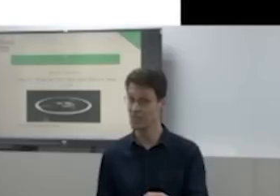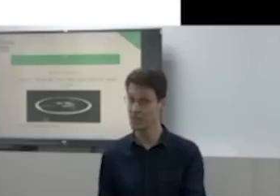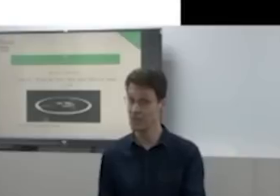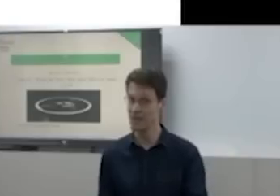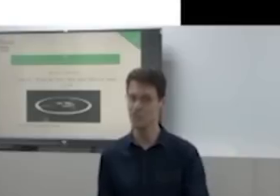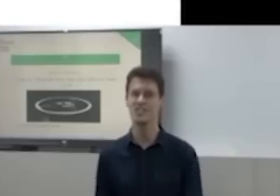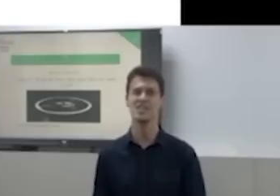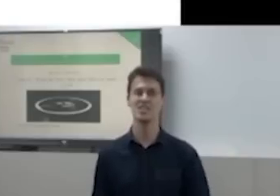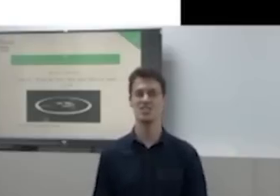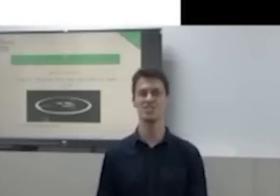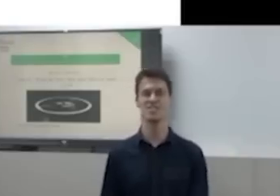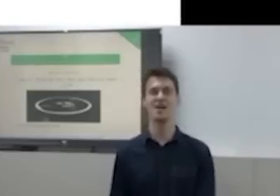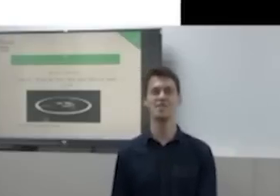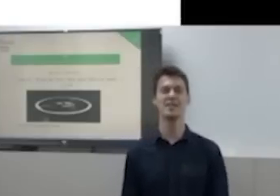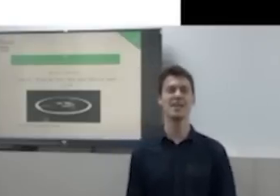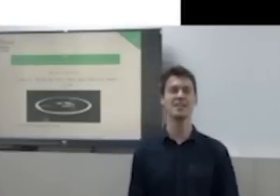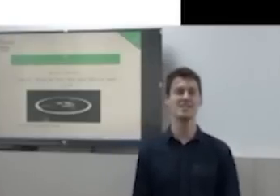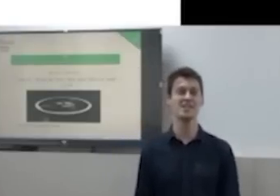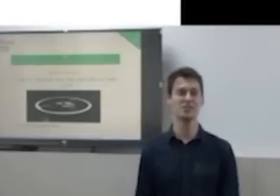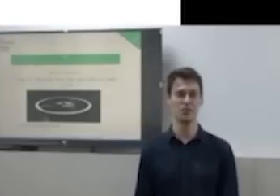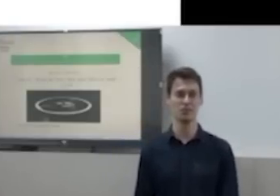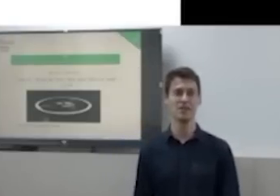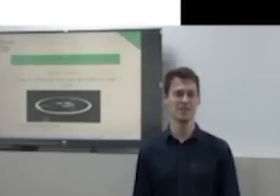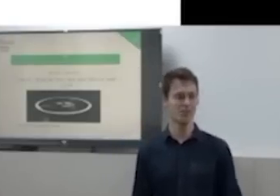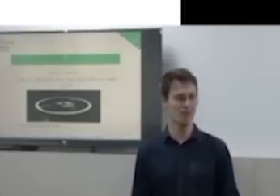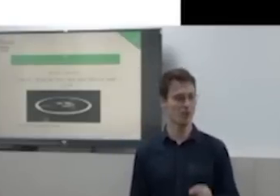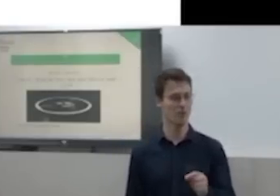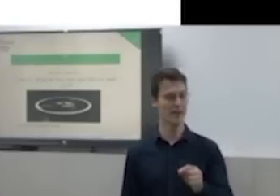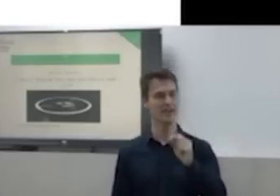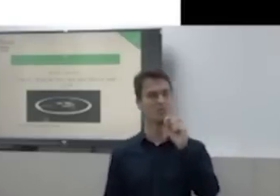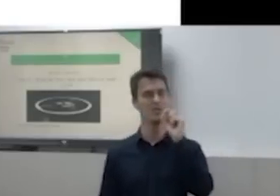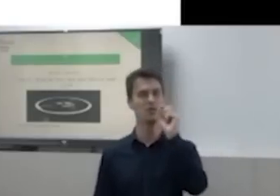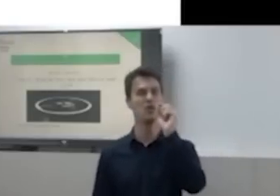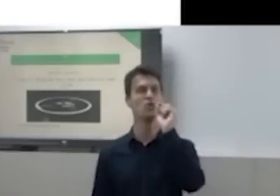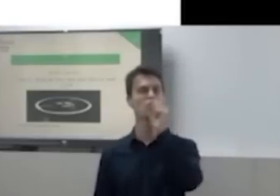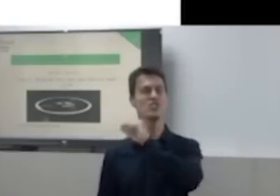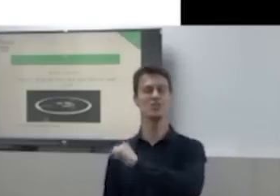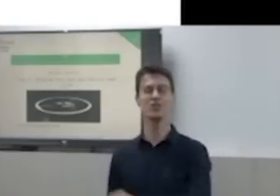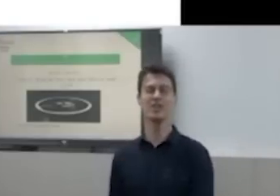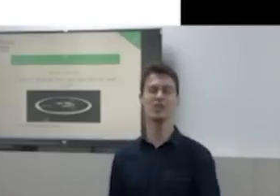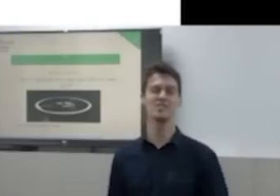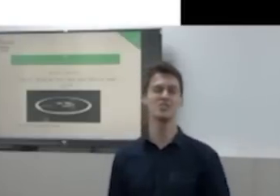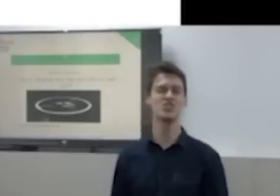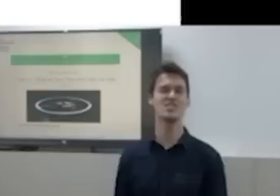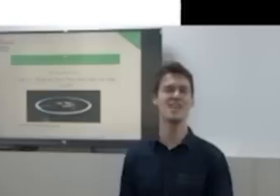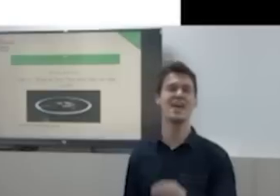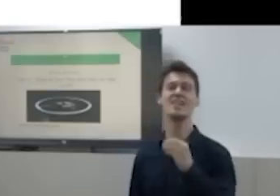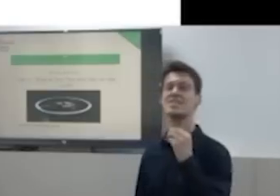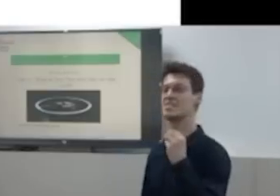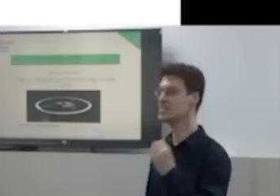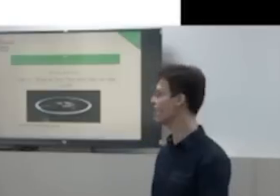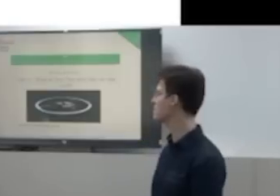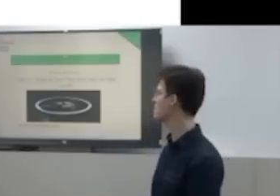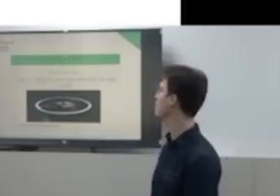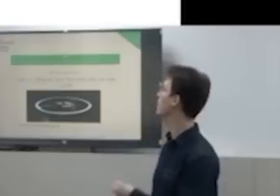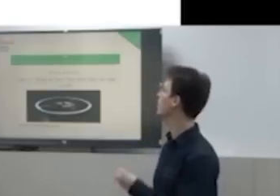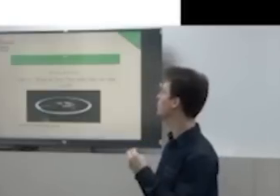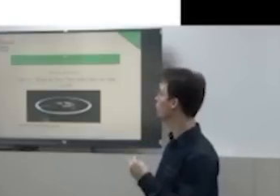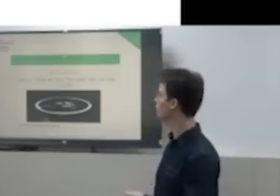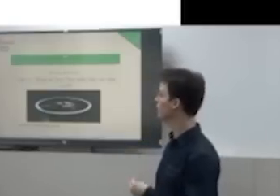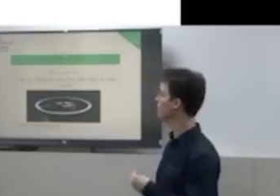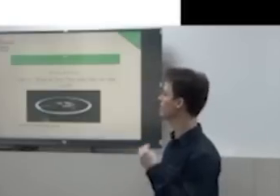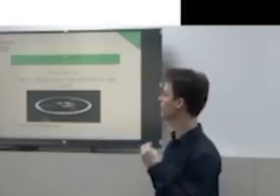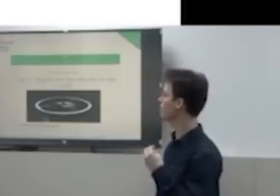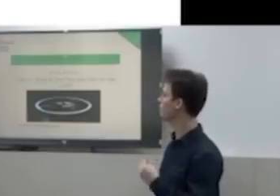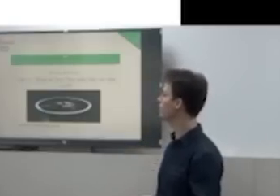uma foto, tem uma imagem, e a gente sabe quem escreveu. Então, vamos acompanhá-la comigo? O título da nossa notícia é